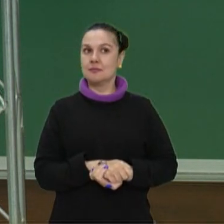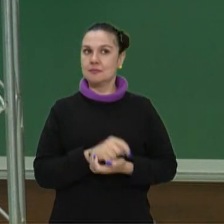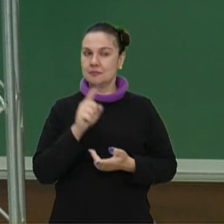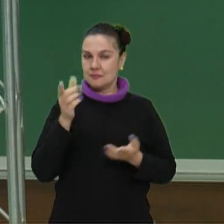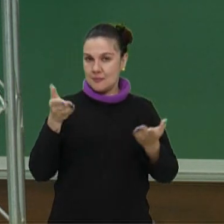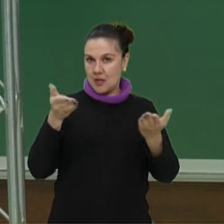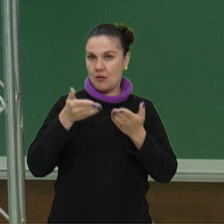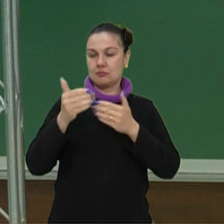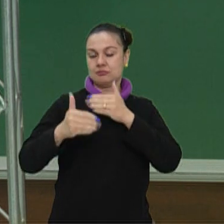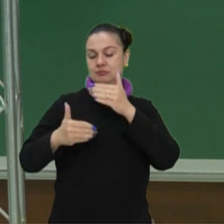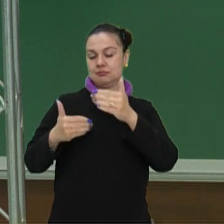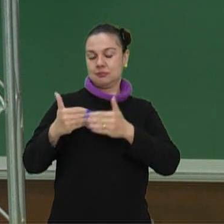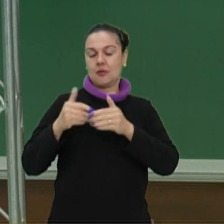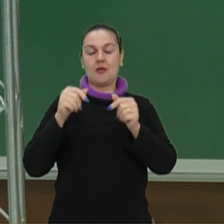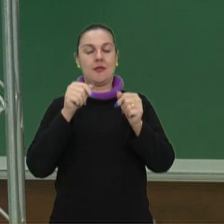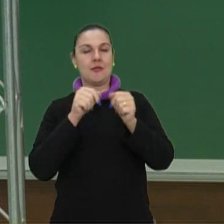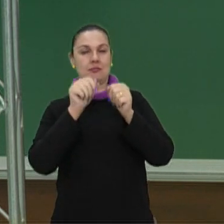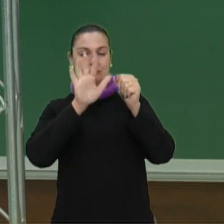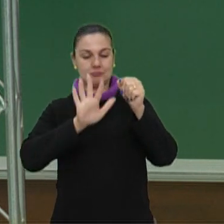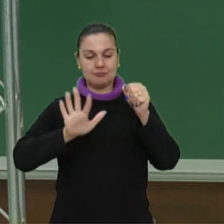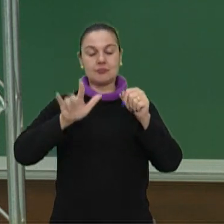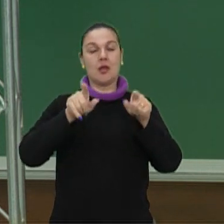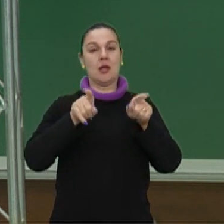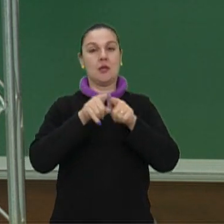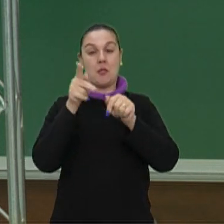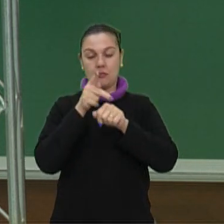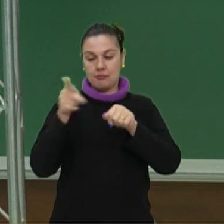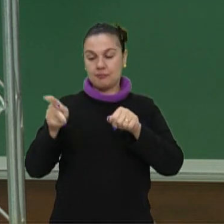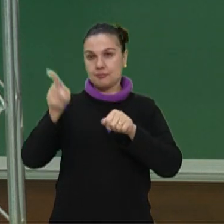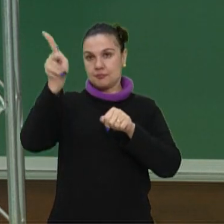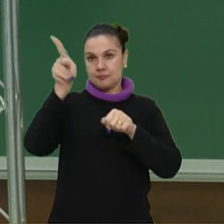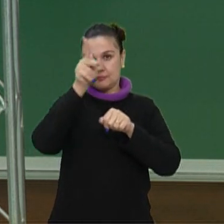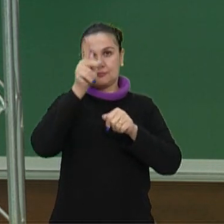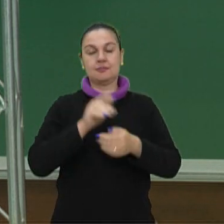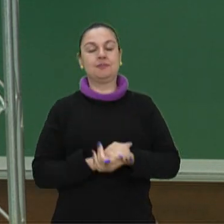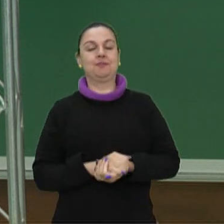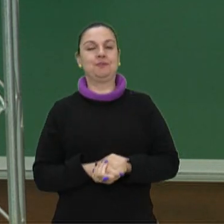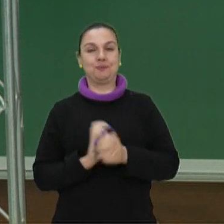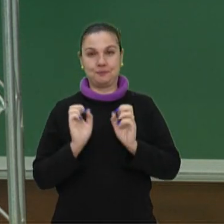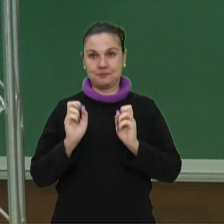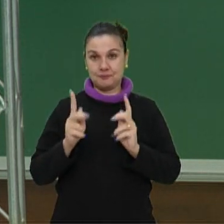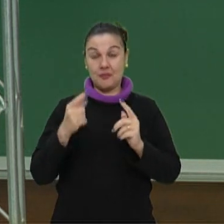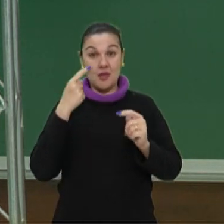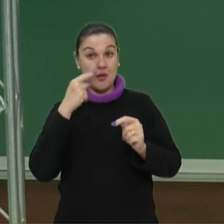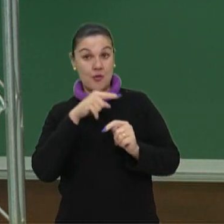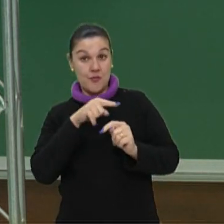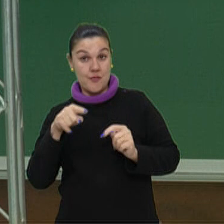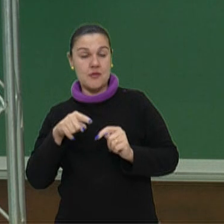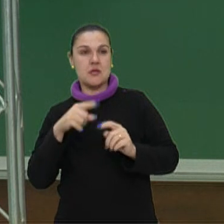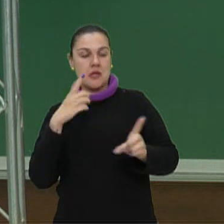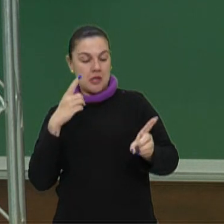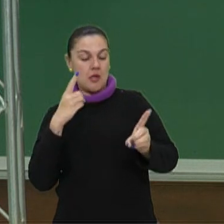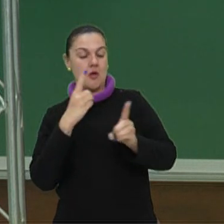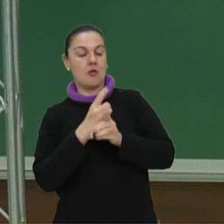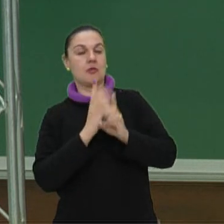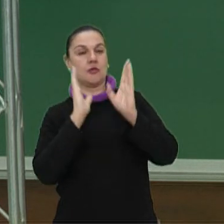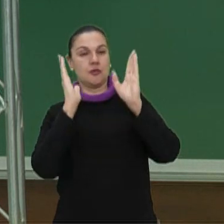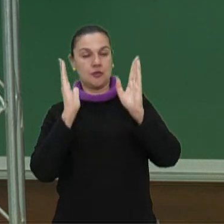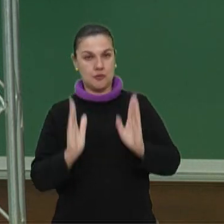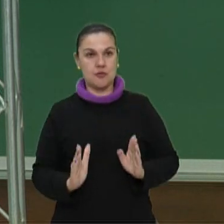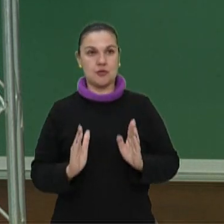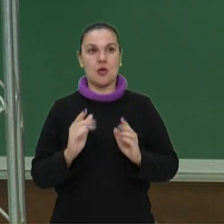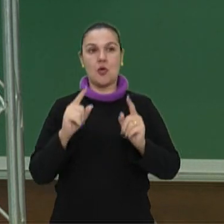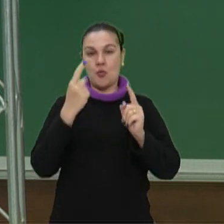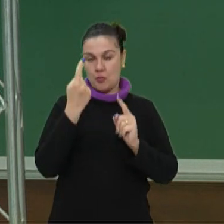E aí sim calcular a área e o perímetro desse retângulo, tá? Lembrando que quando você encontrar as raízes, uma